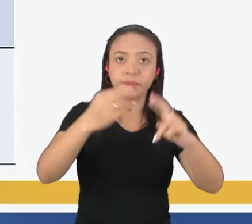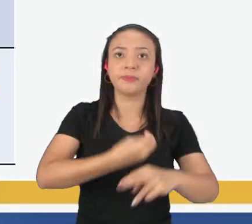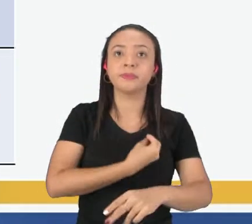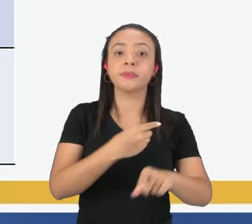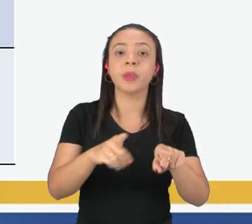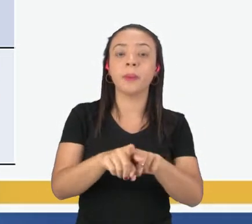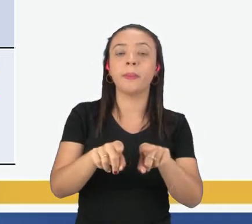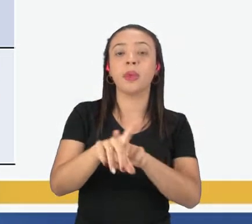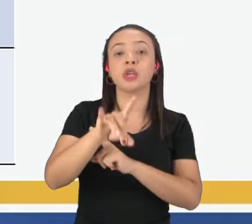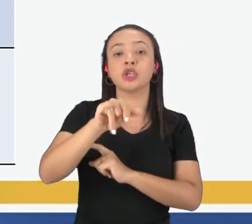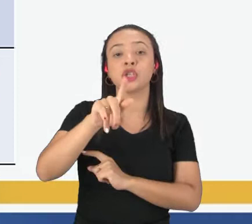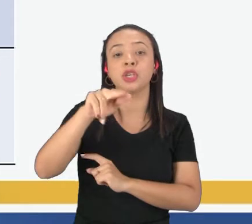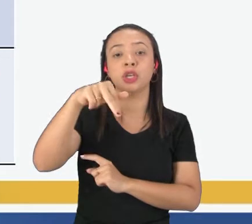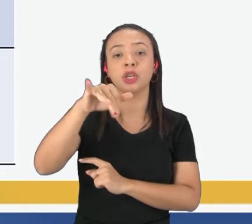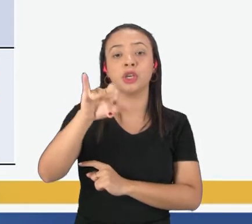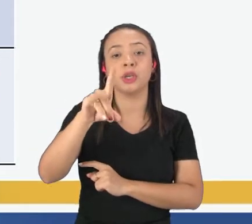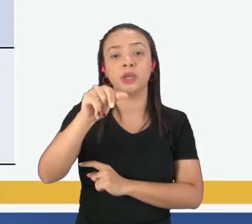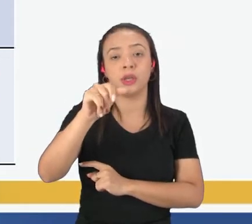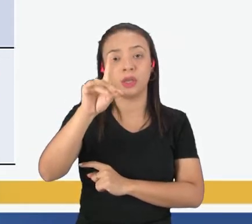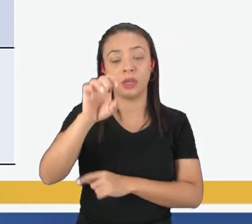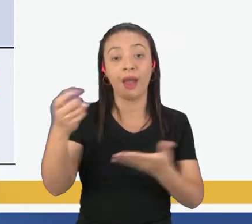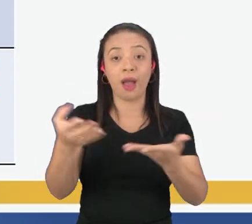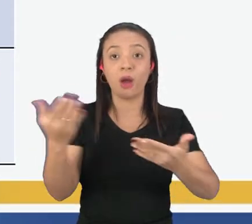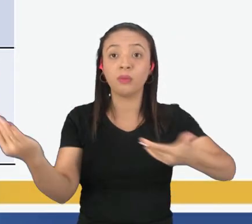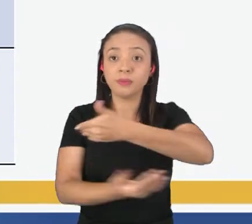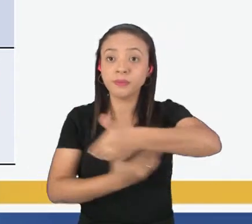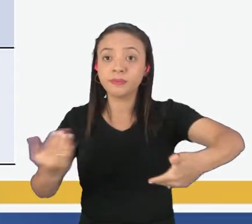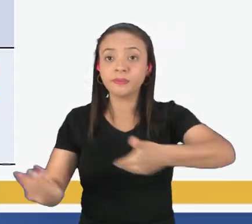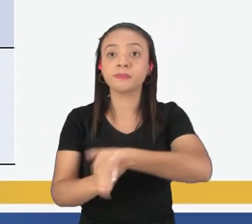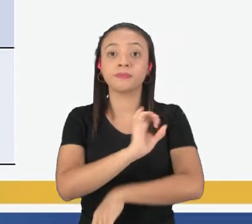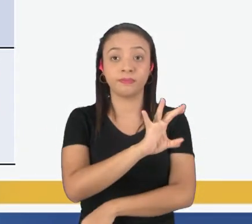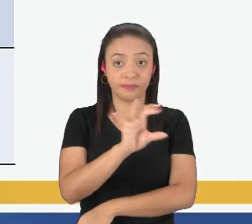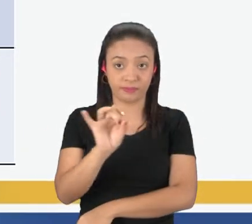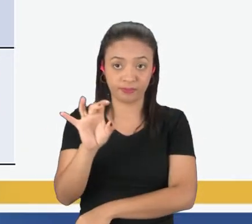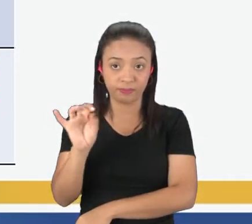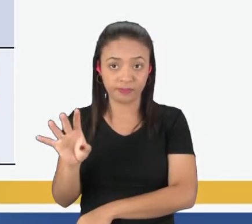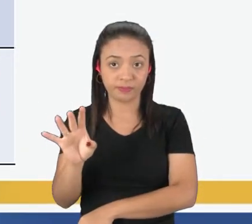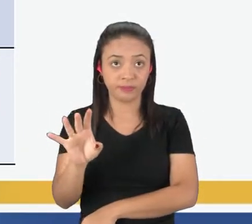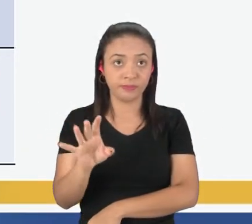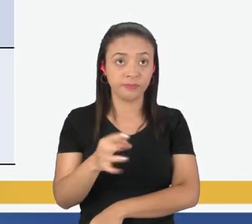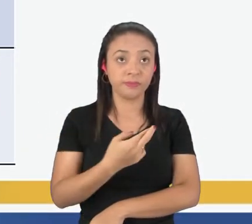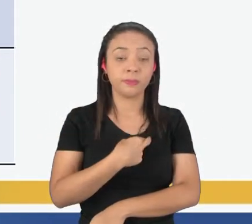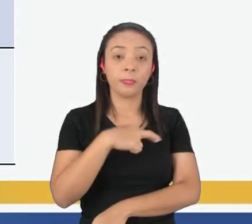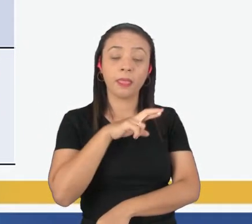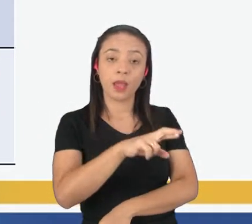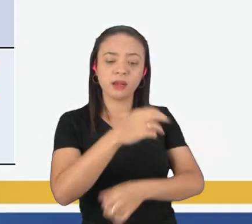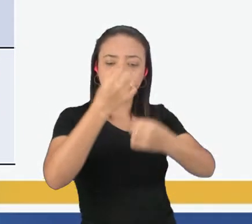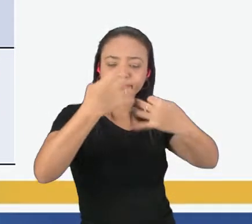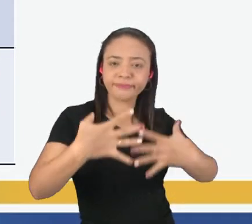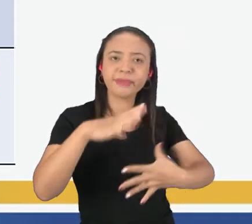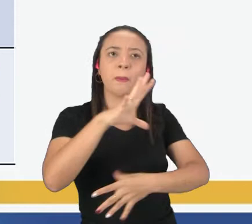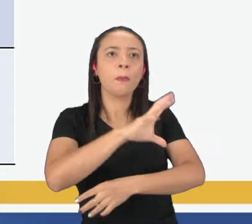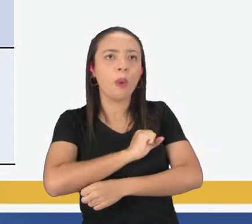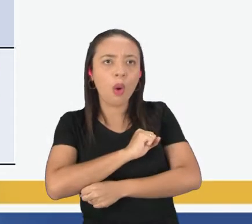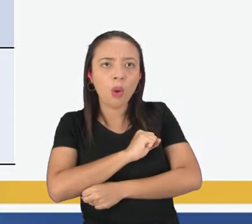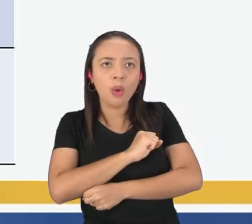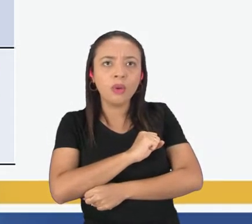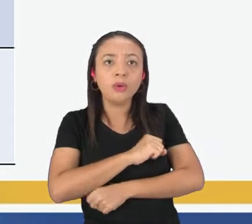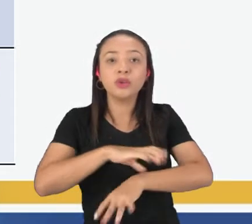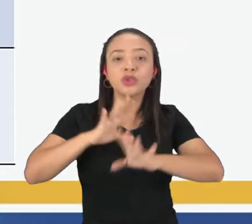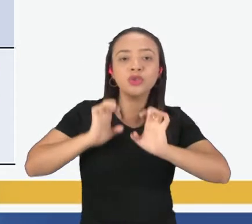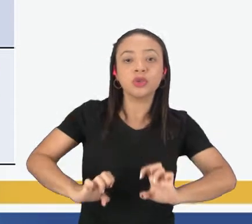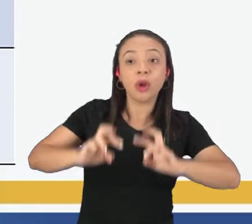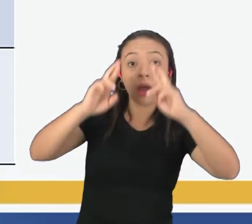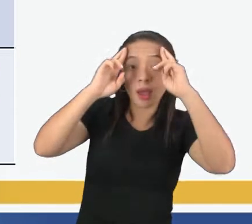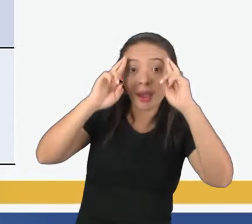respeito à vida e o que é dignidade humana. Então a gente agora vai fazer uma relação entre eles, né? Enquanto a religião fala de amor,